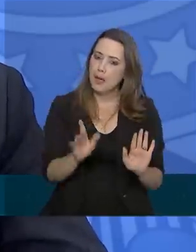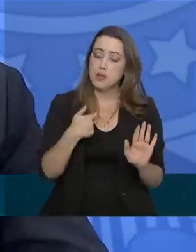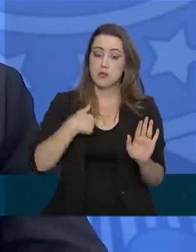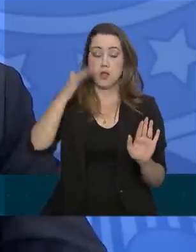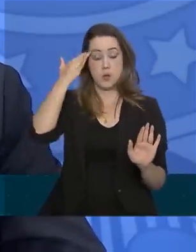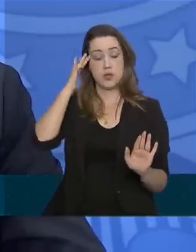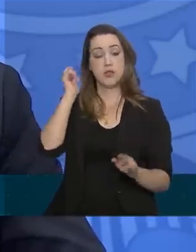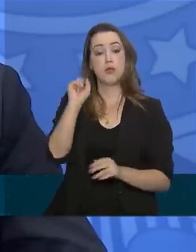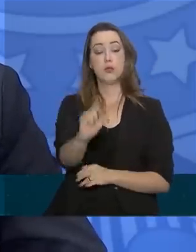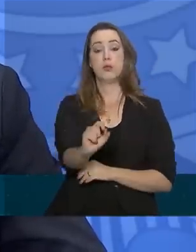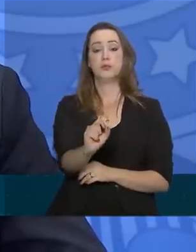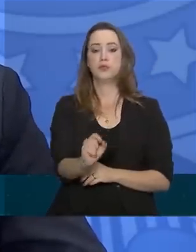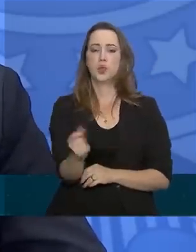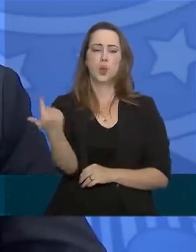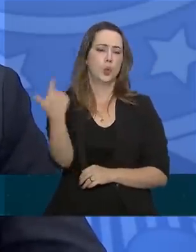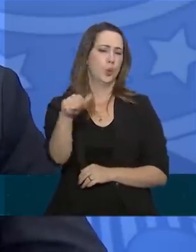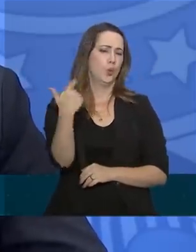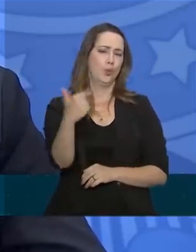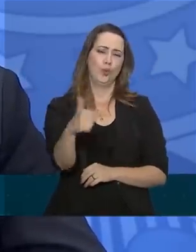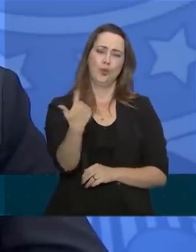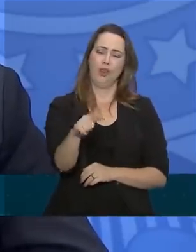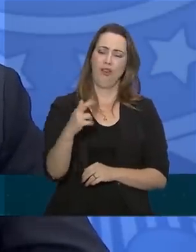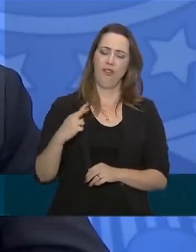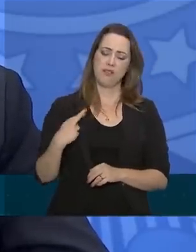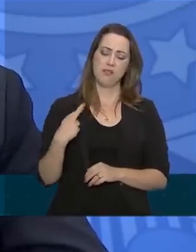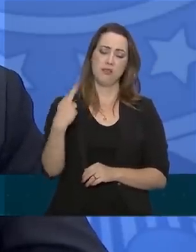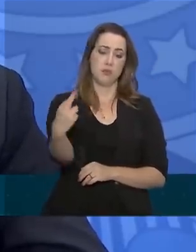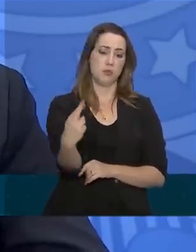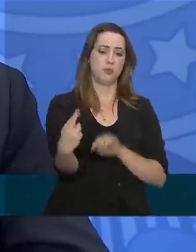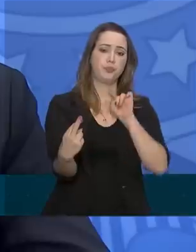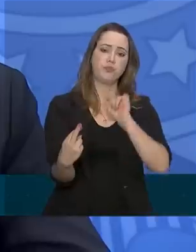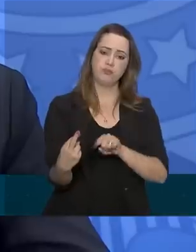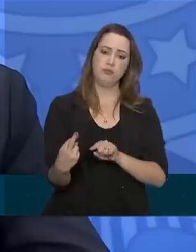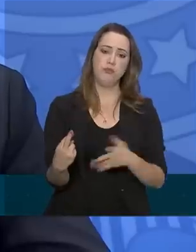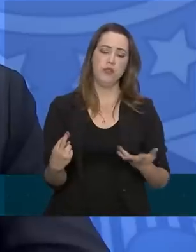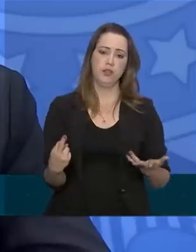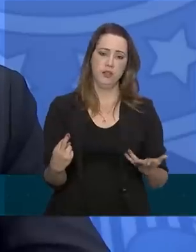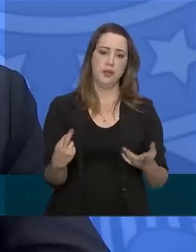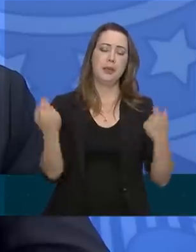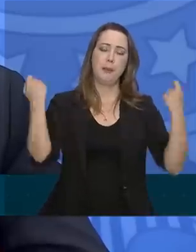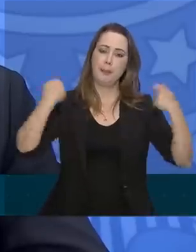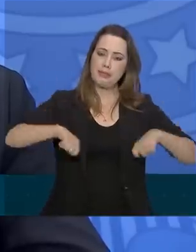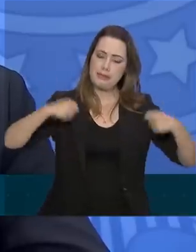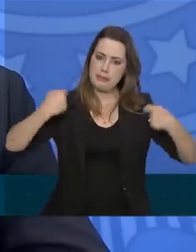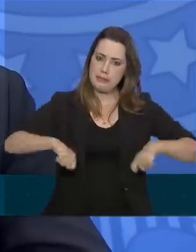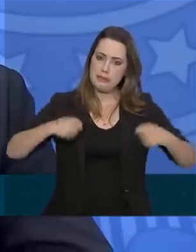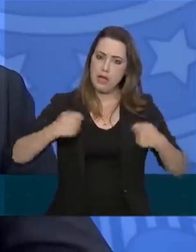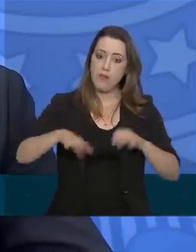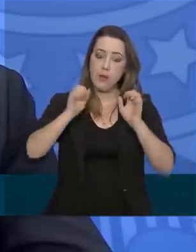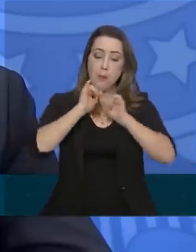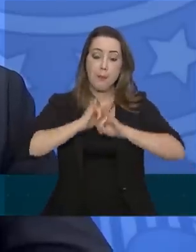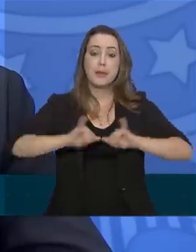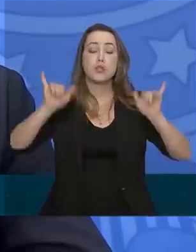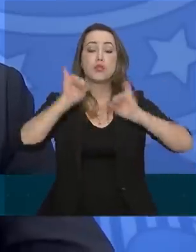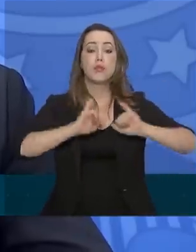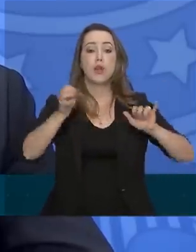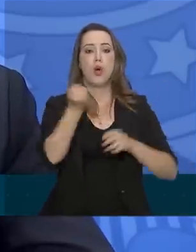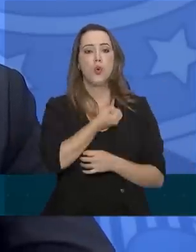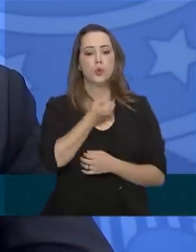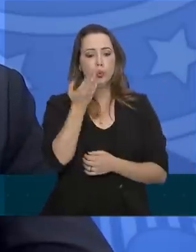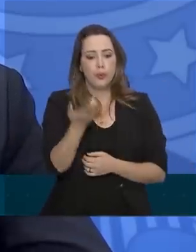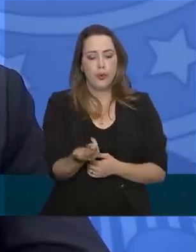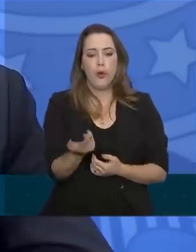entendimento não houve a responsabilidade é necessária para divulgar o número como esse porque o